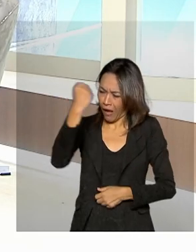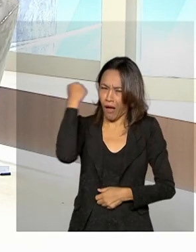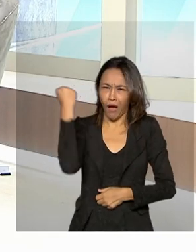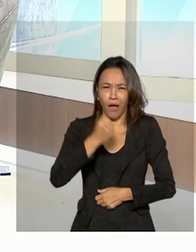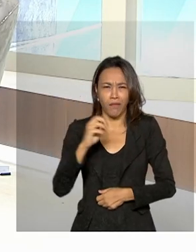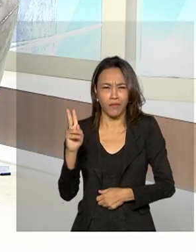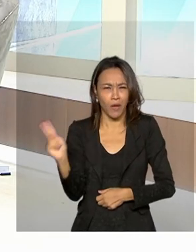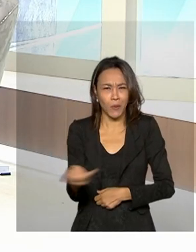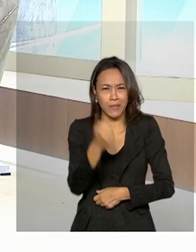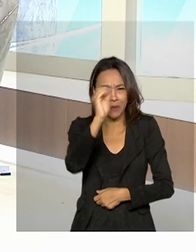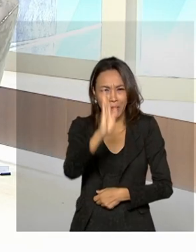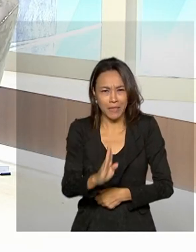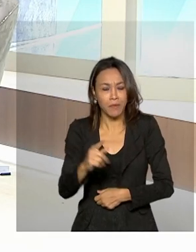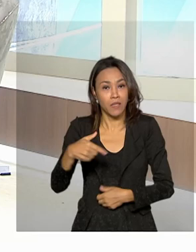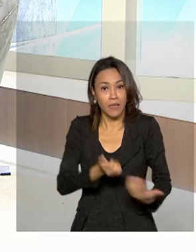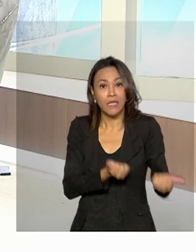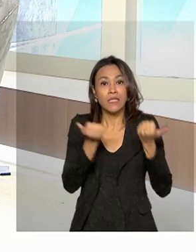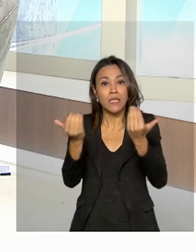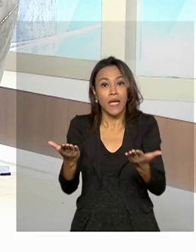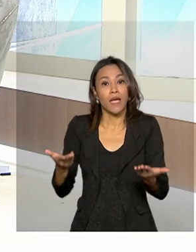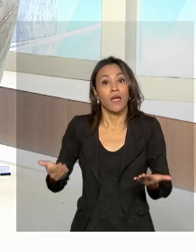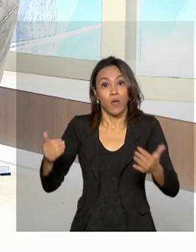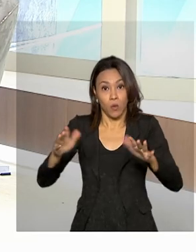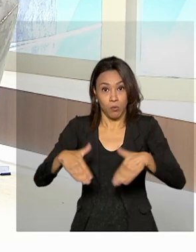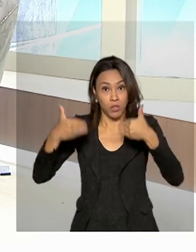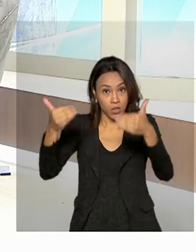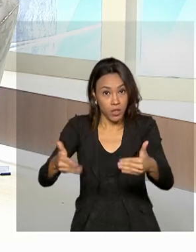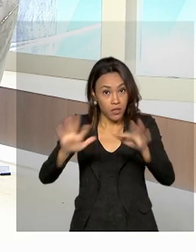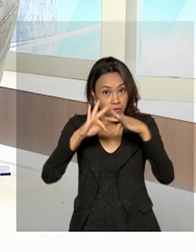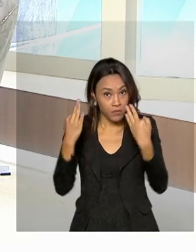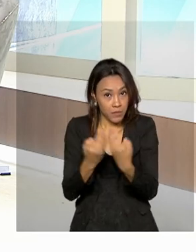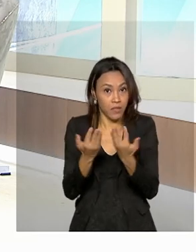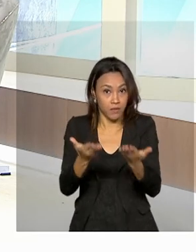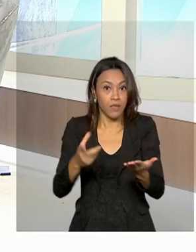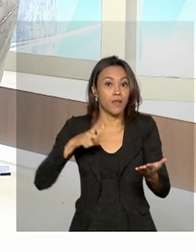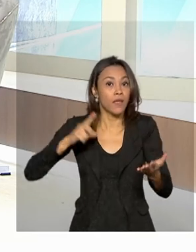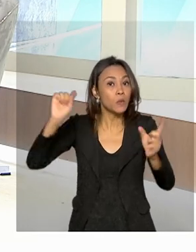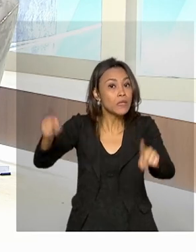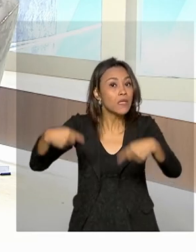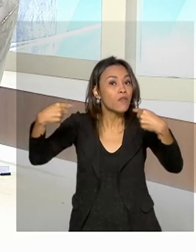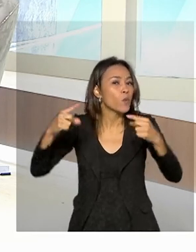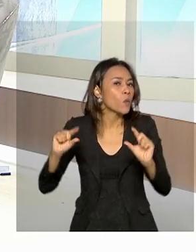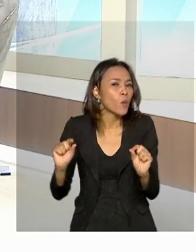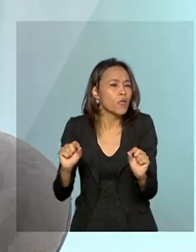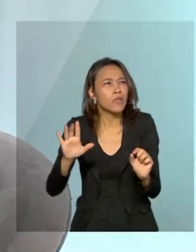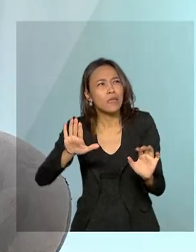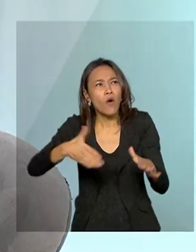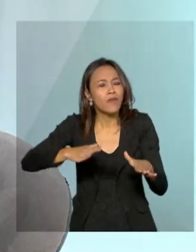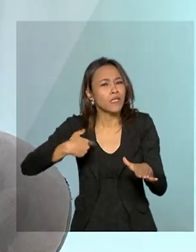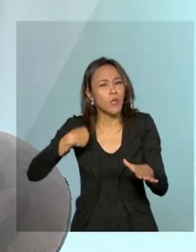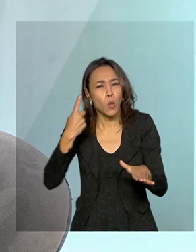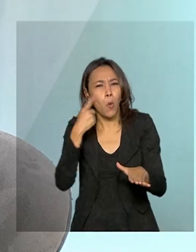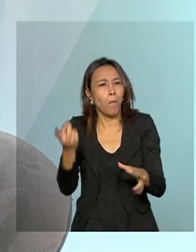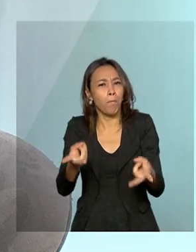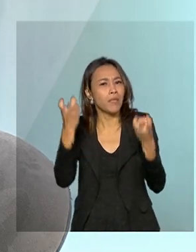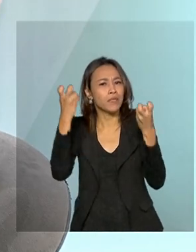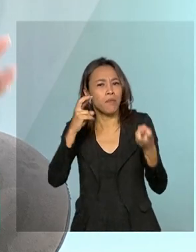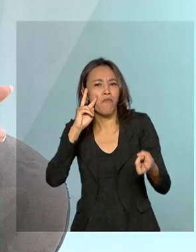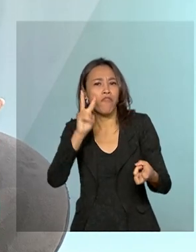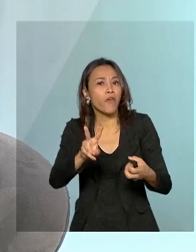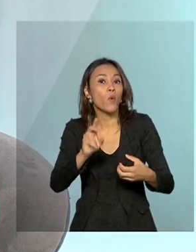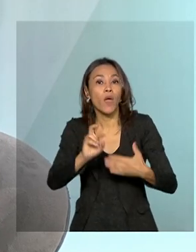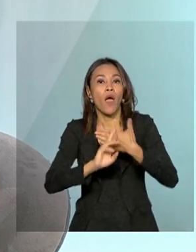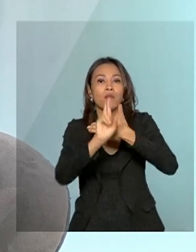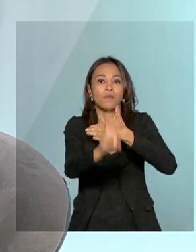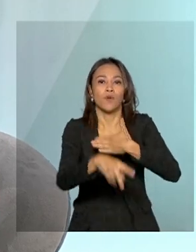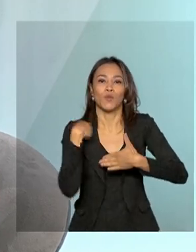entrega para o Brasil esse Ministério da Família, que tem um desafio. Talvez eu não consiga ver o resultado de